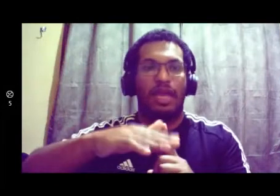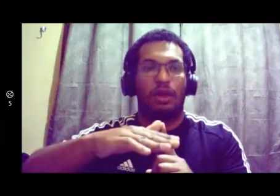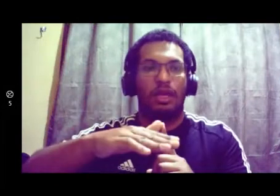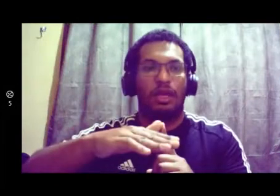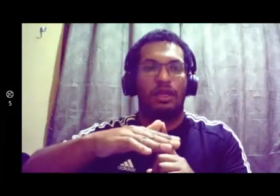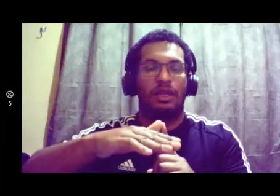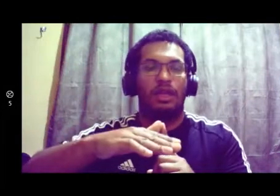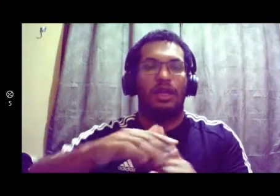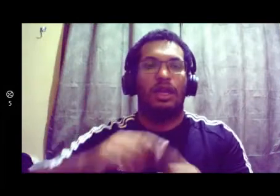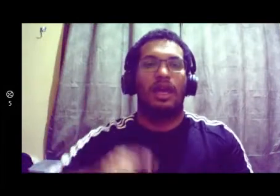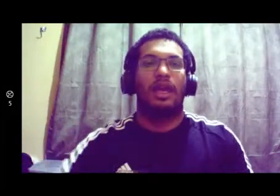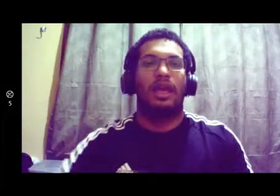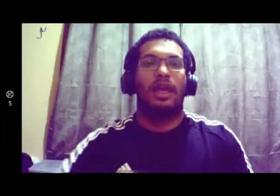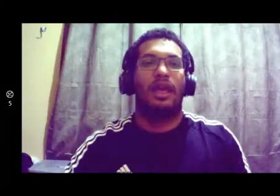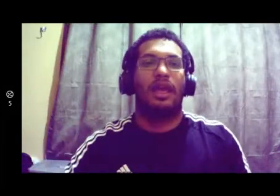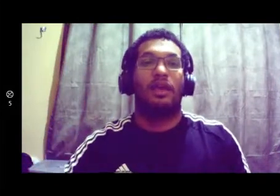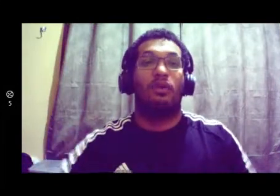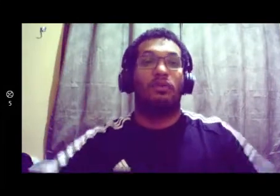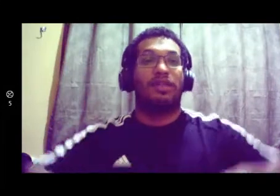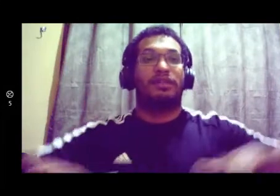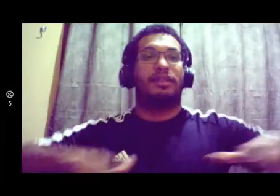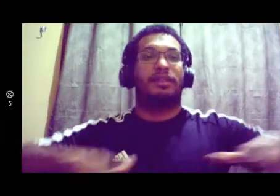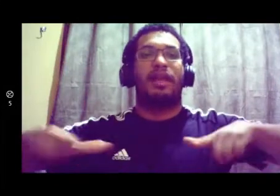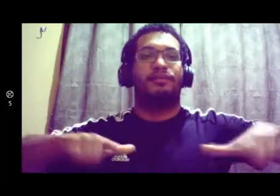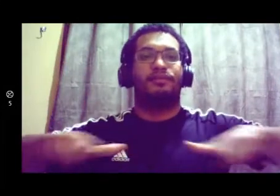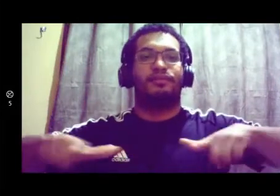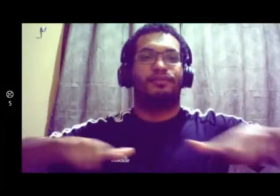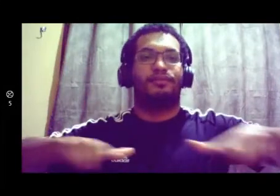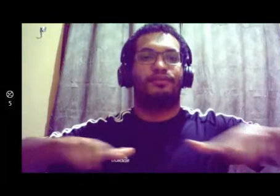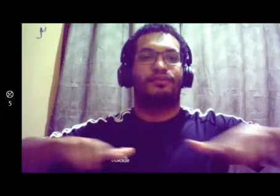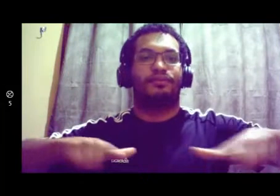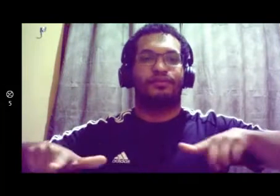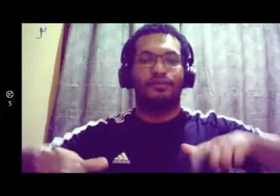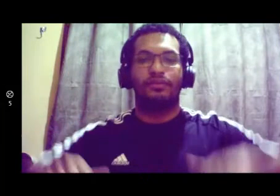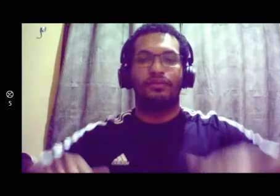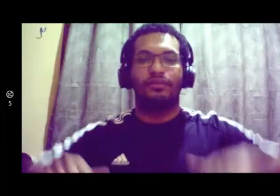meia hora eu começo a trabalhar.